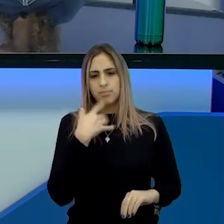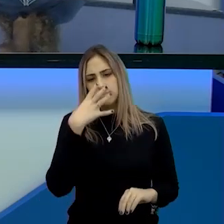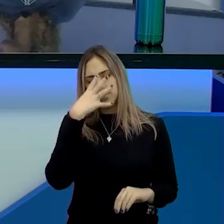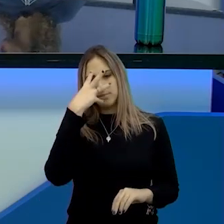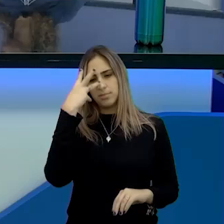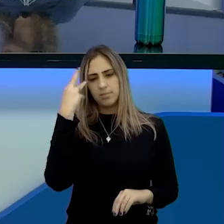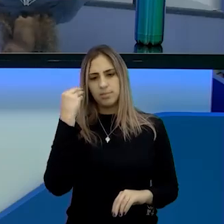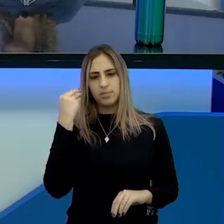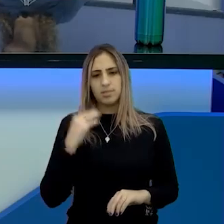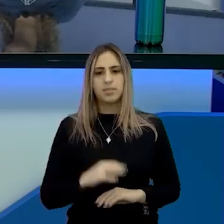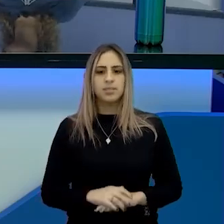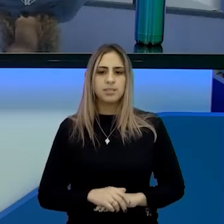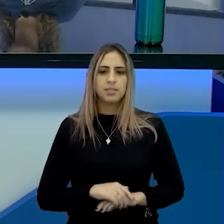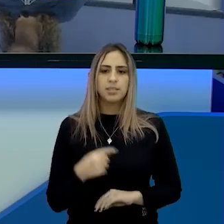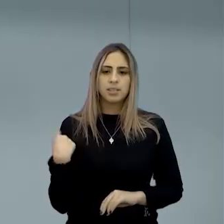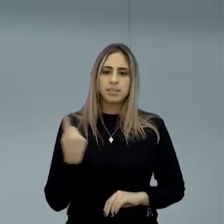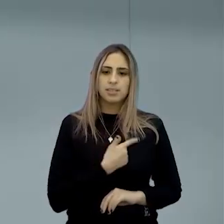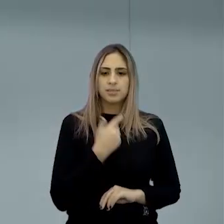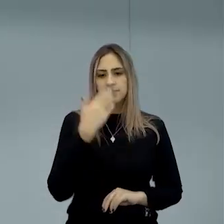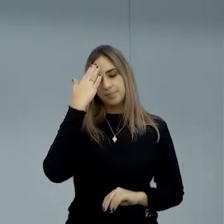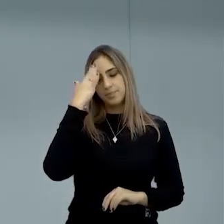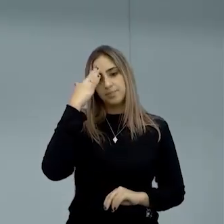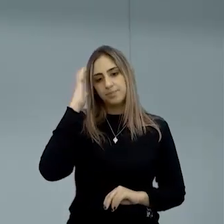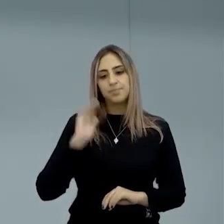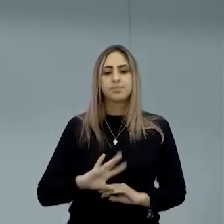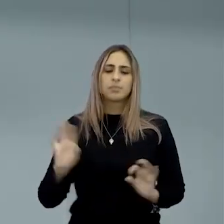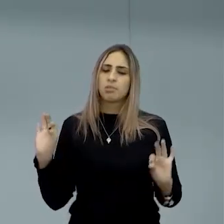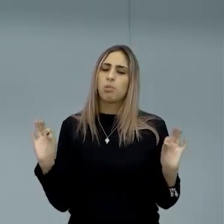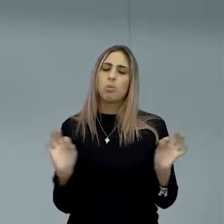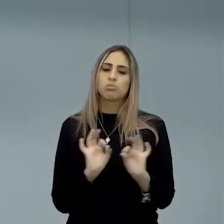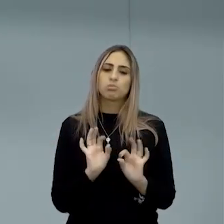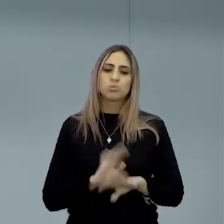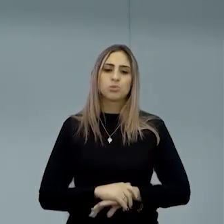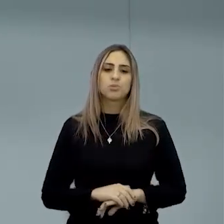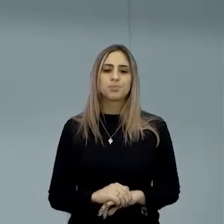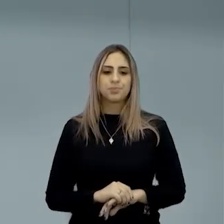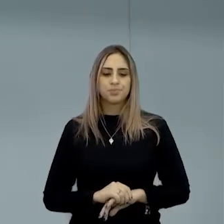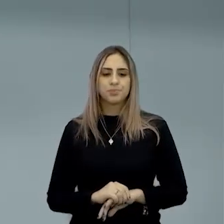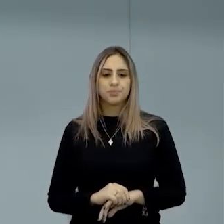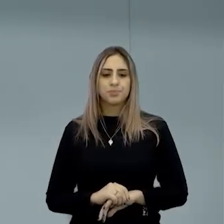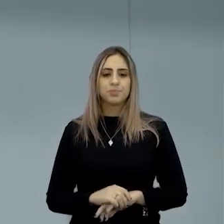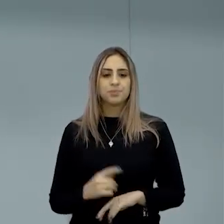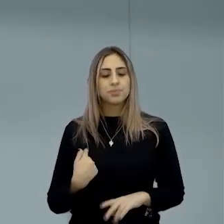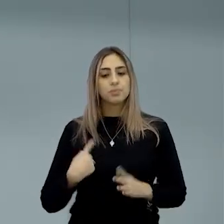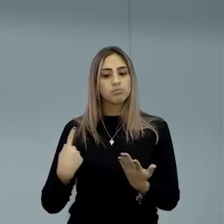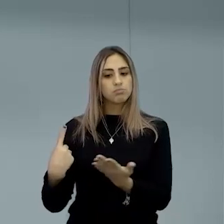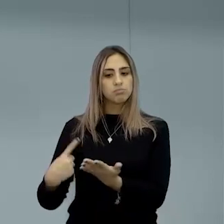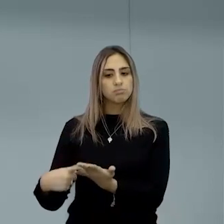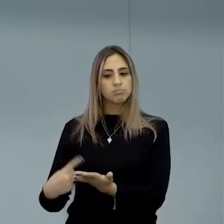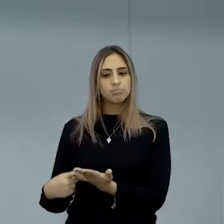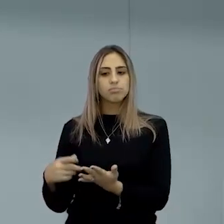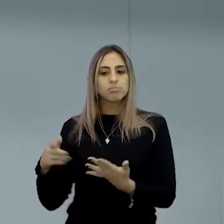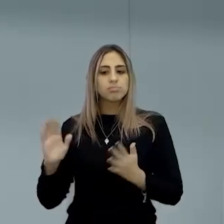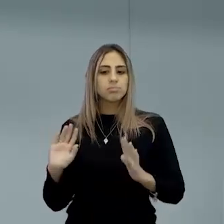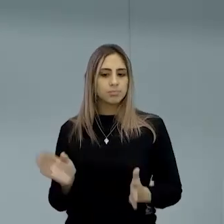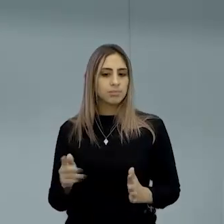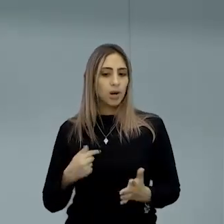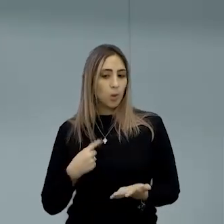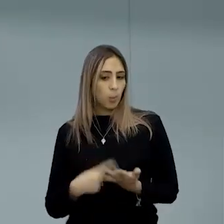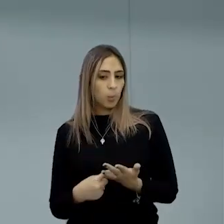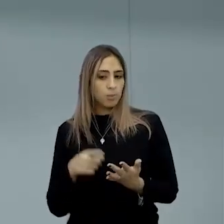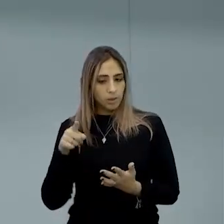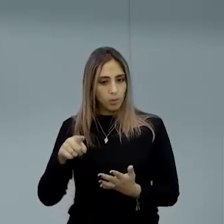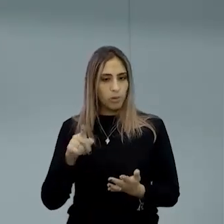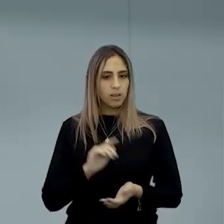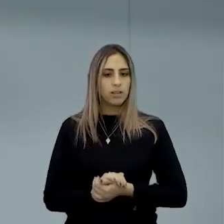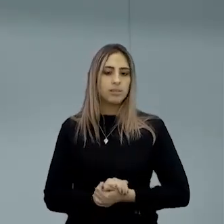é bem peculiar. Não, a gente sabe. Tá ótimo. E aí, assim, eu combinei com ele, olha só como a gente